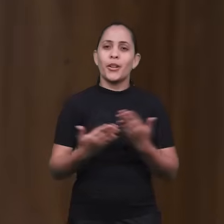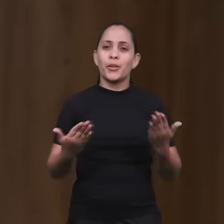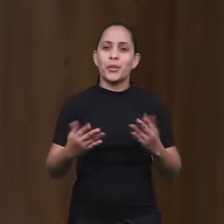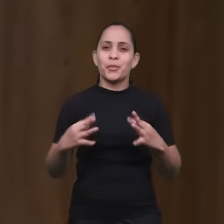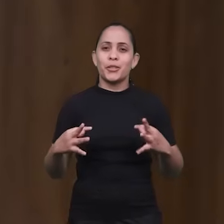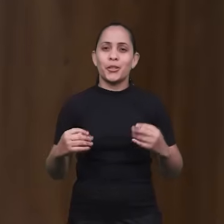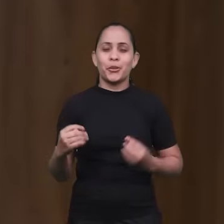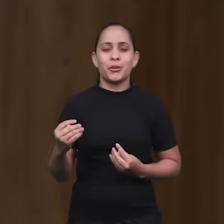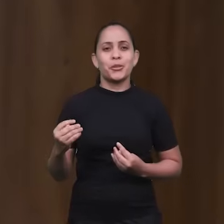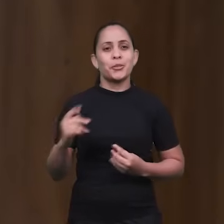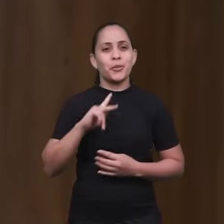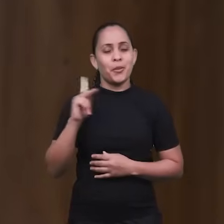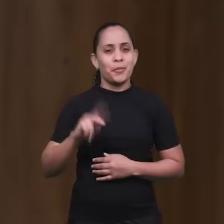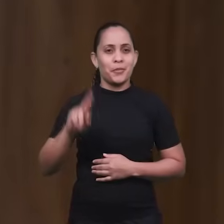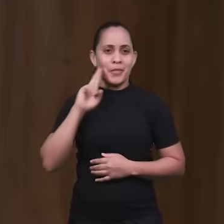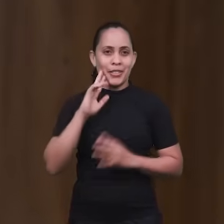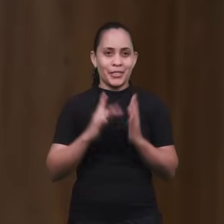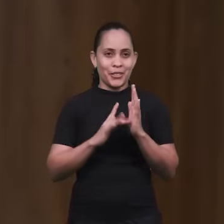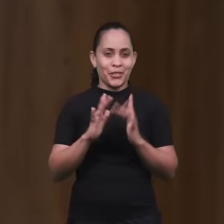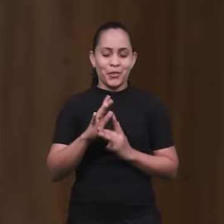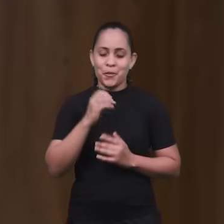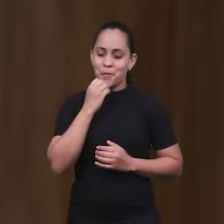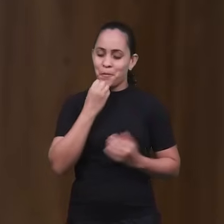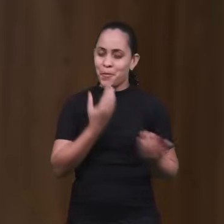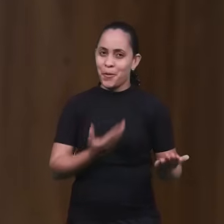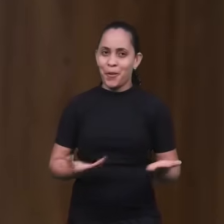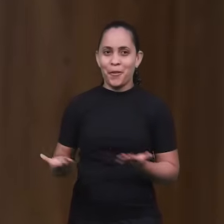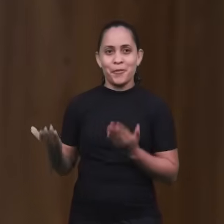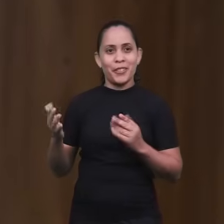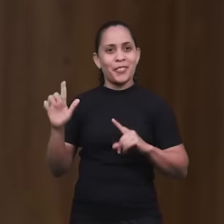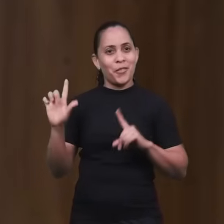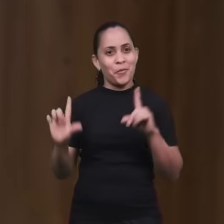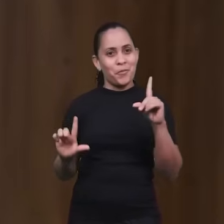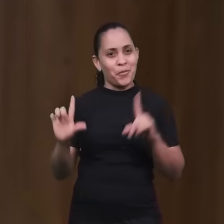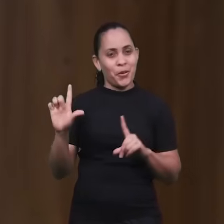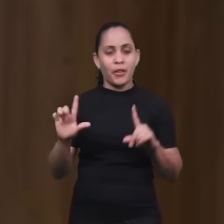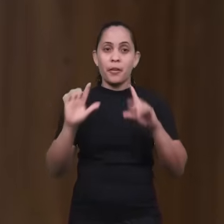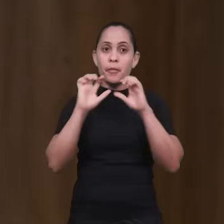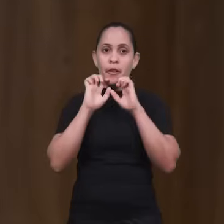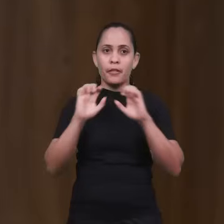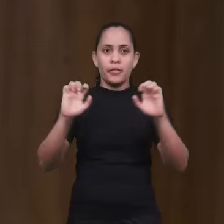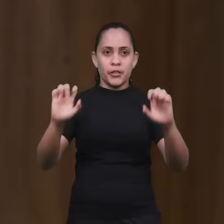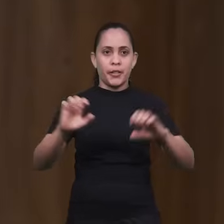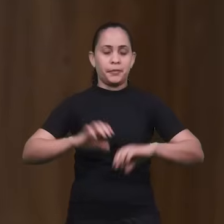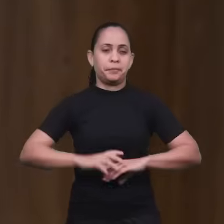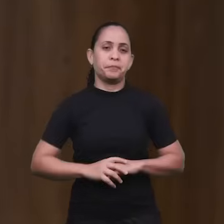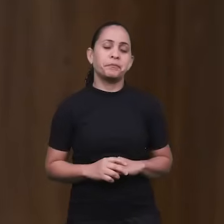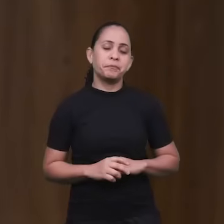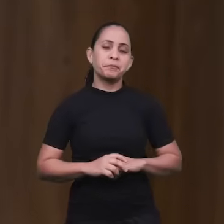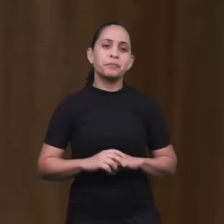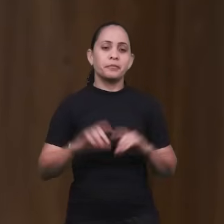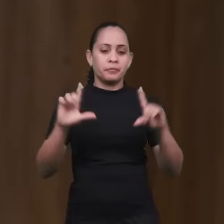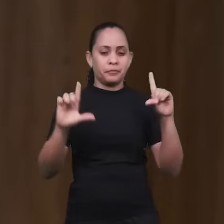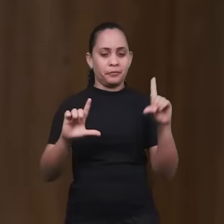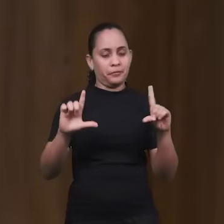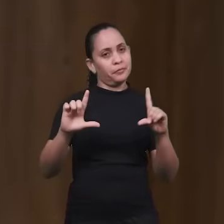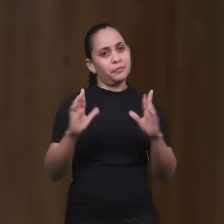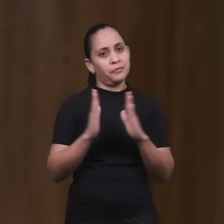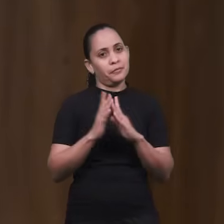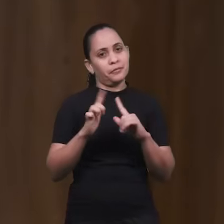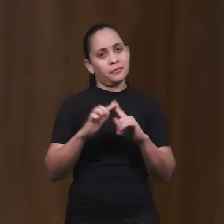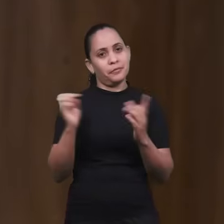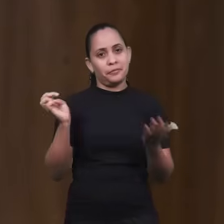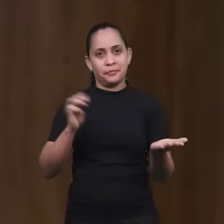Saudamos a todos com a paz do Senhor Jesus. Sejam bem-vindos a mais um programa Evangelhos. É uma programação da Igreja